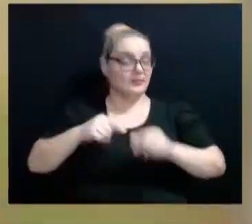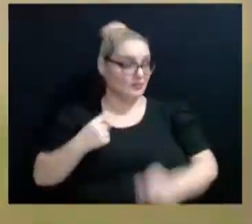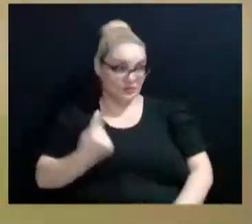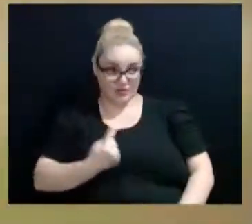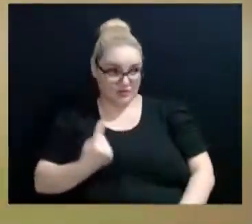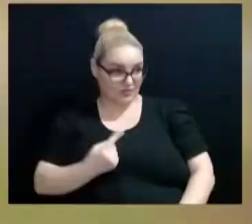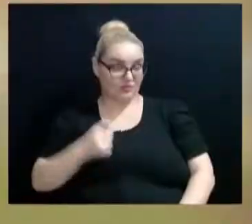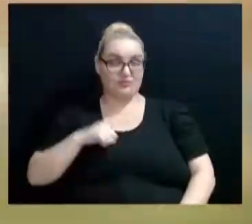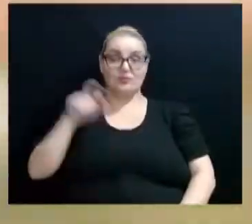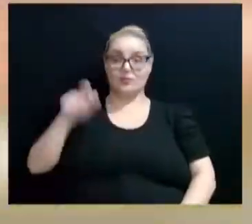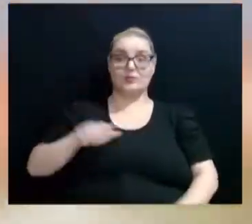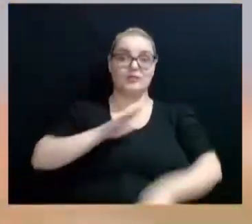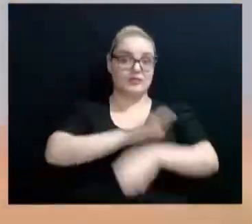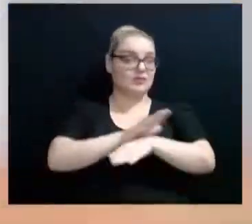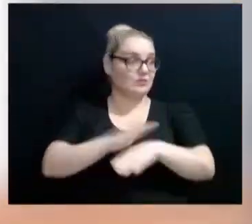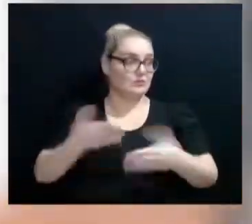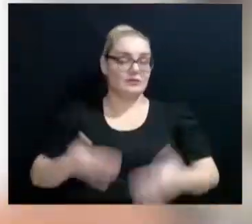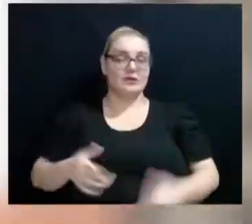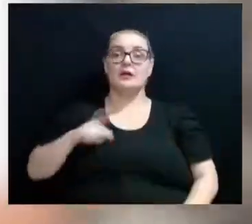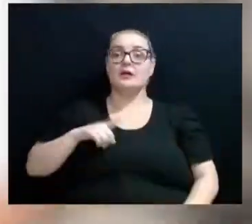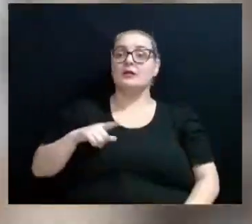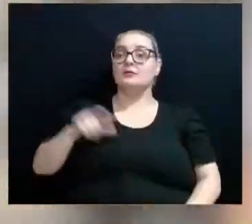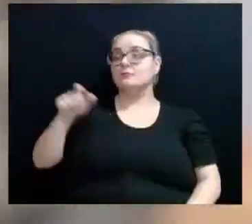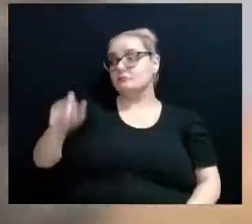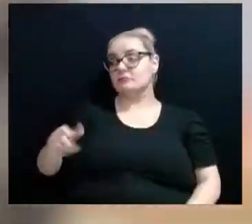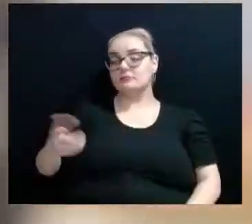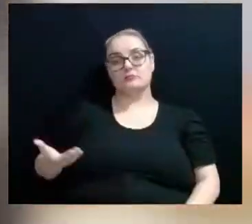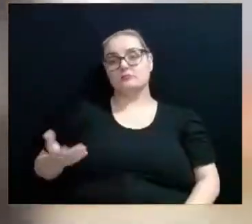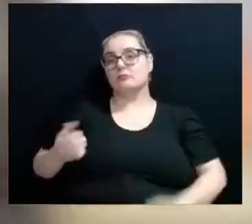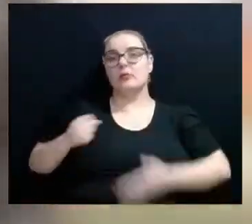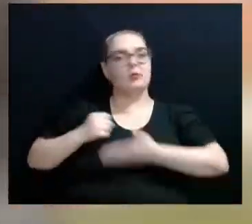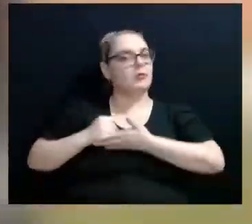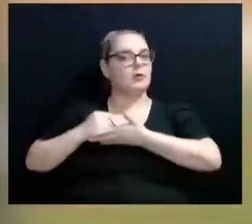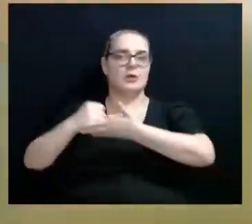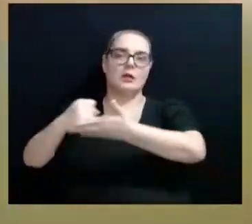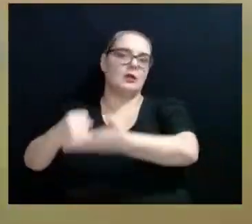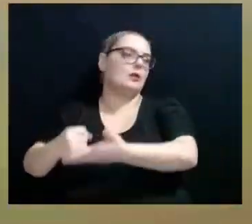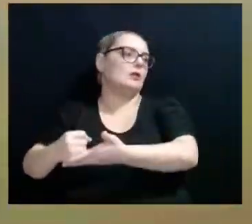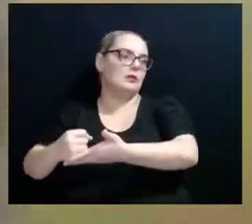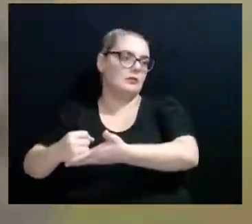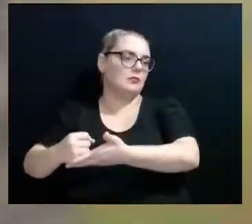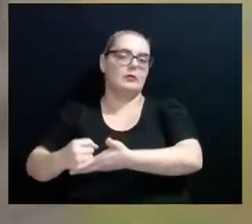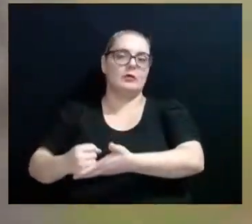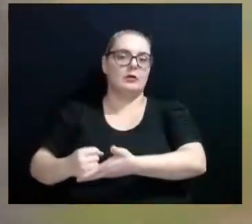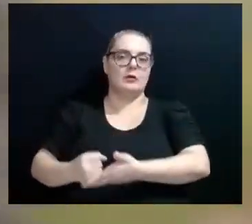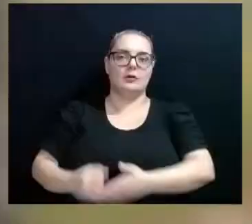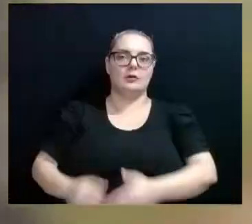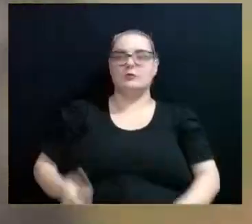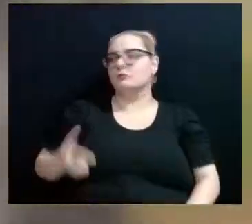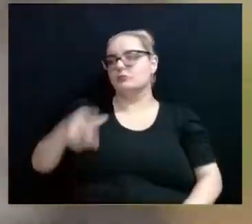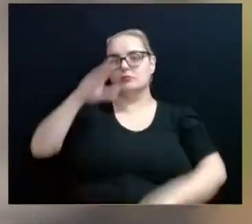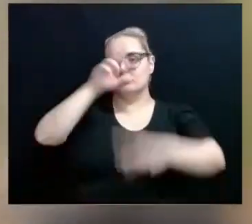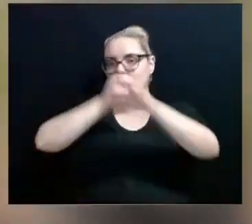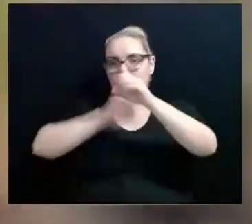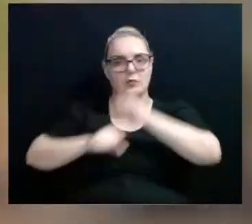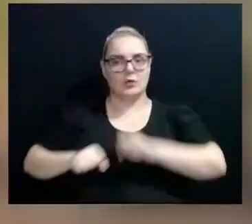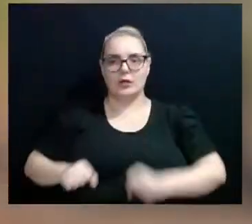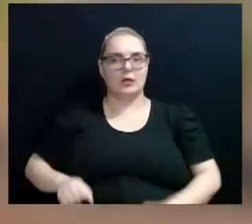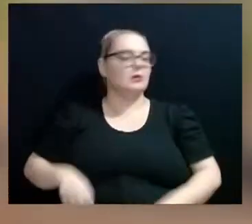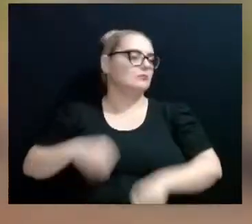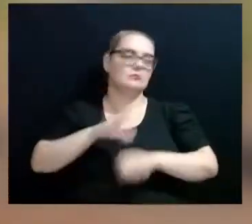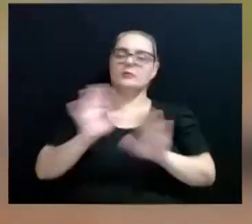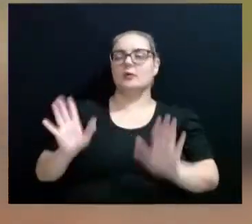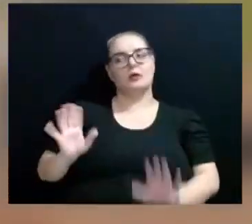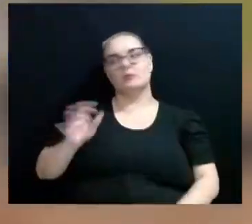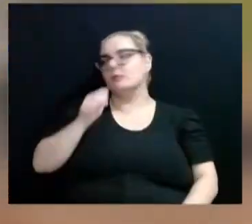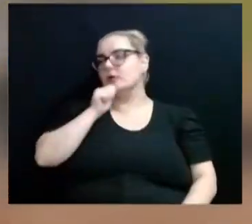tem peça ali, então eu tenho um Você faz cronograma. tudo isso sozinho ou você tem uma pessoa que te ajuda hoje? Tem uma pessoa só para transporte bruto,